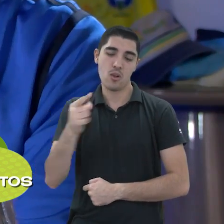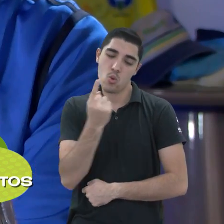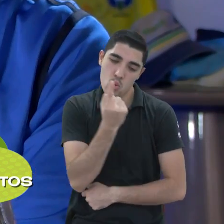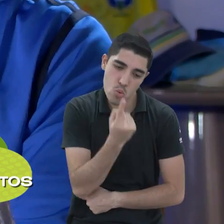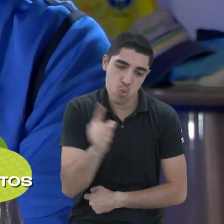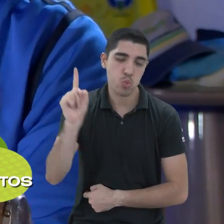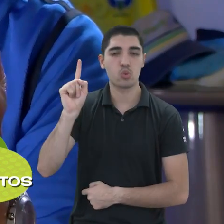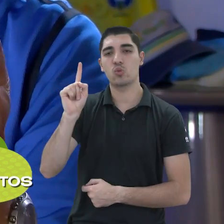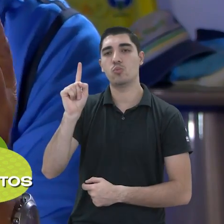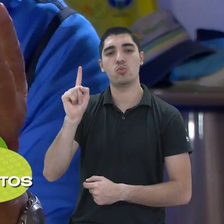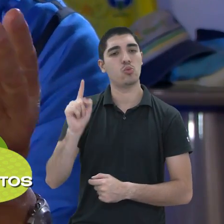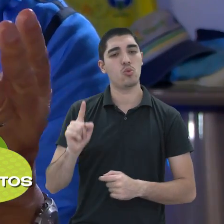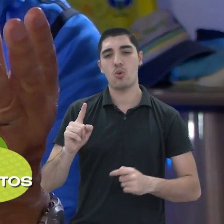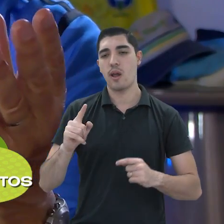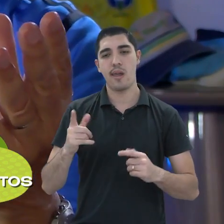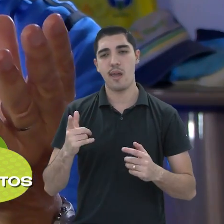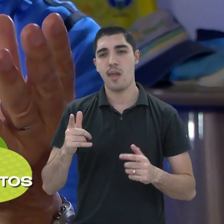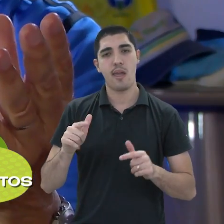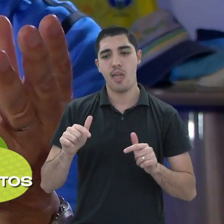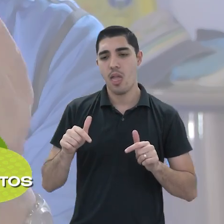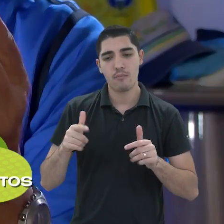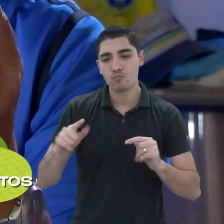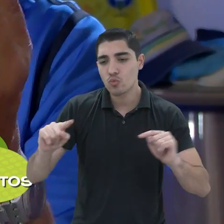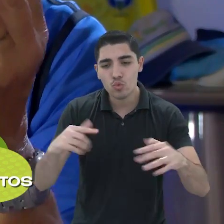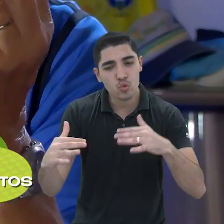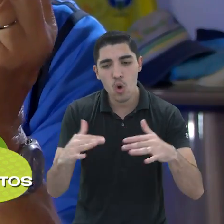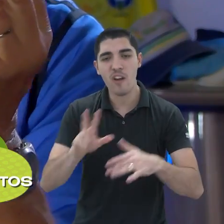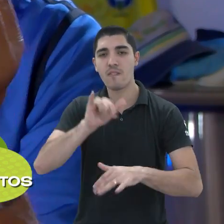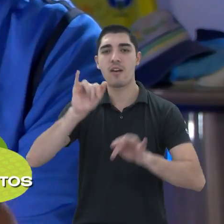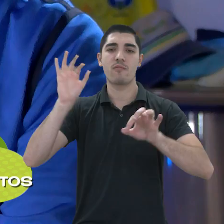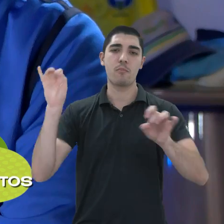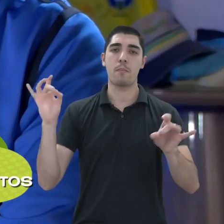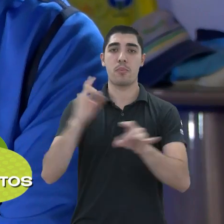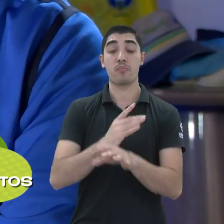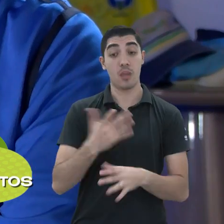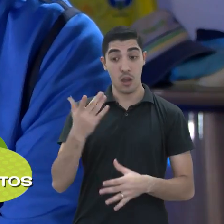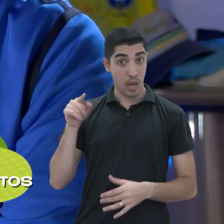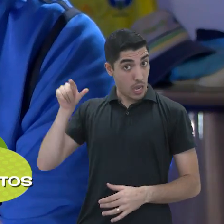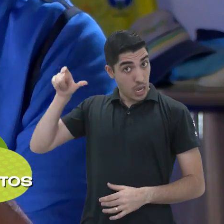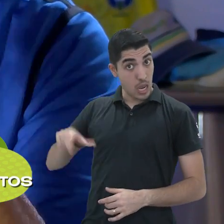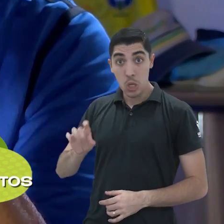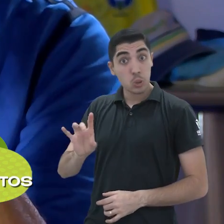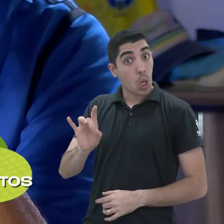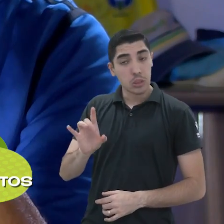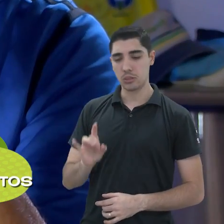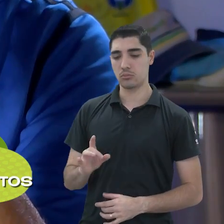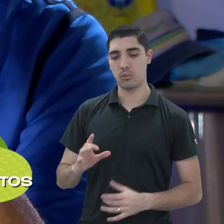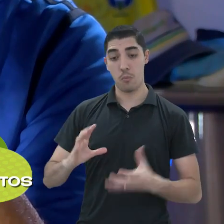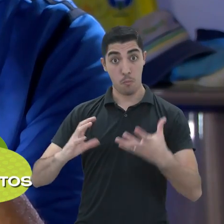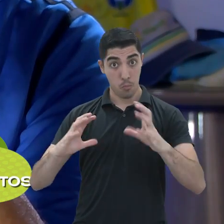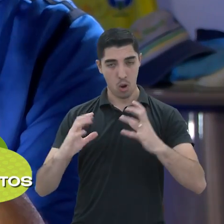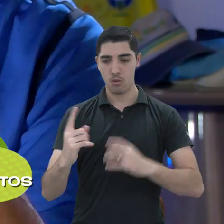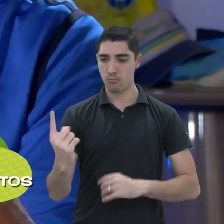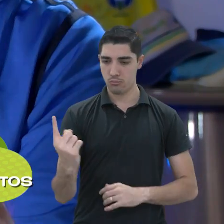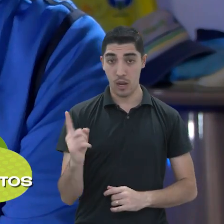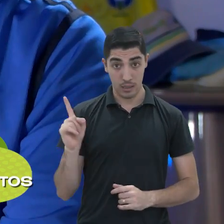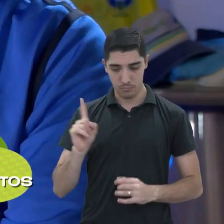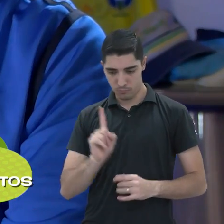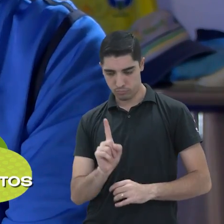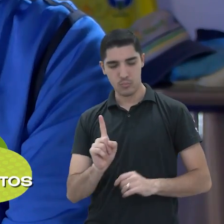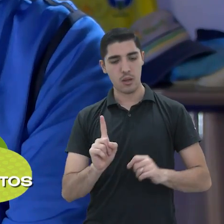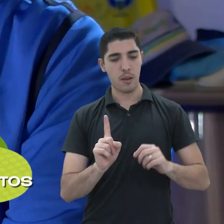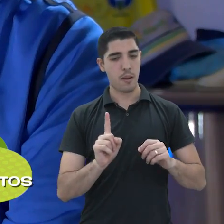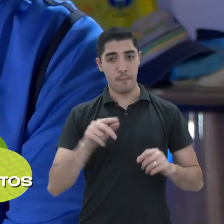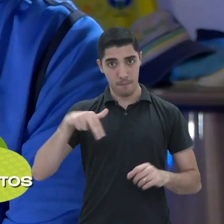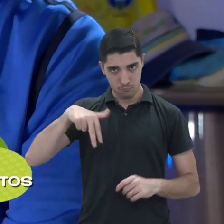encerrar a carreira. Mas não sabíamos como isso ia ser feito. Então, quando a bola chegou perto dele, ele pegou a bola,